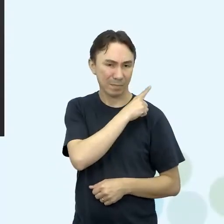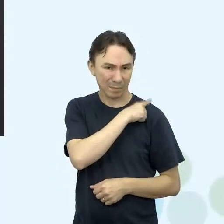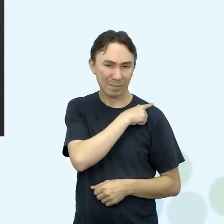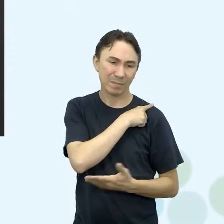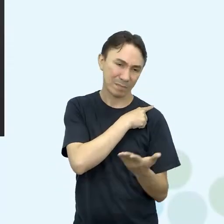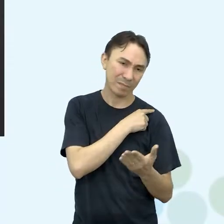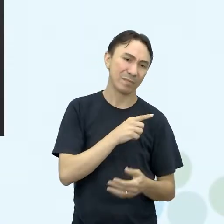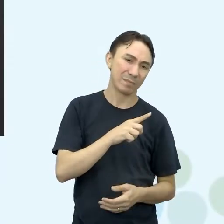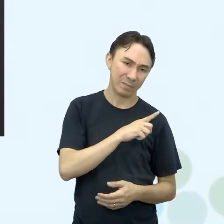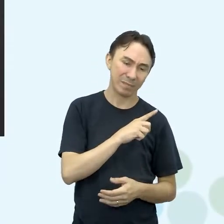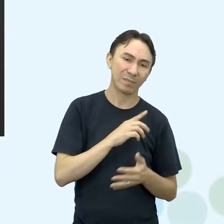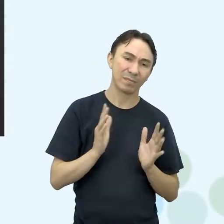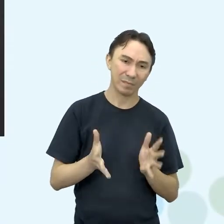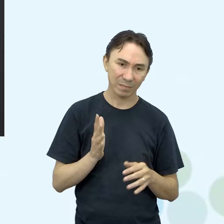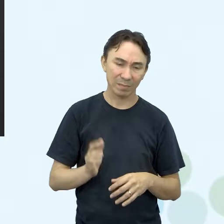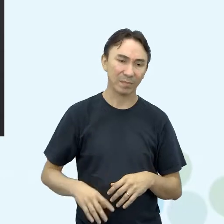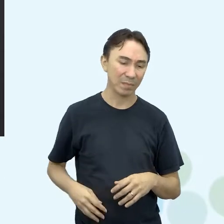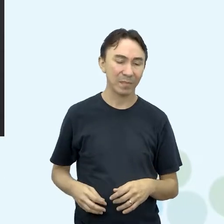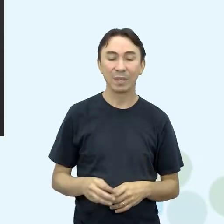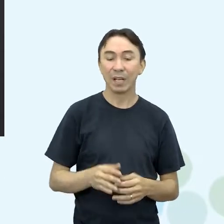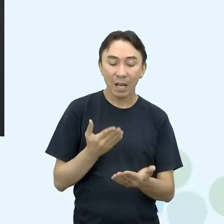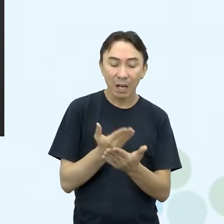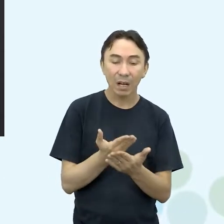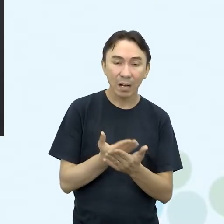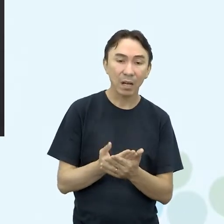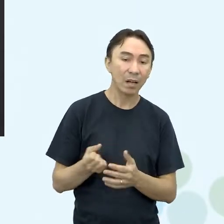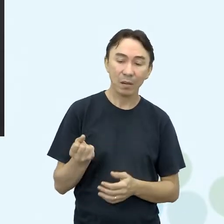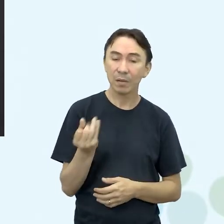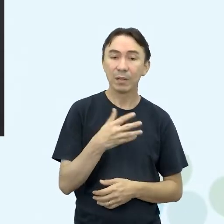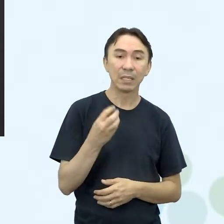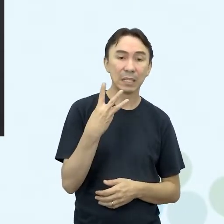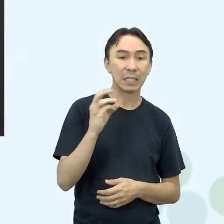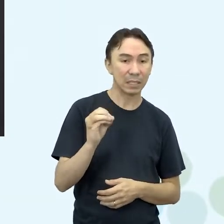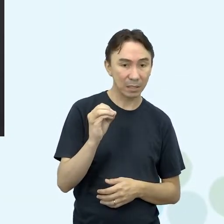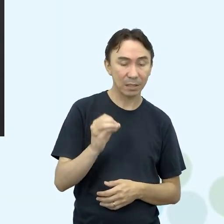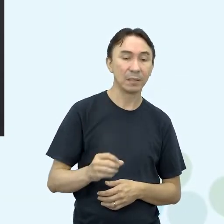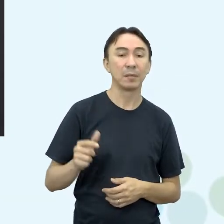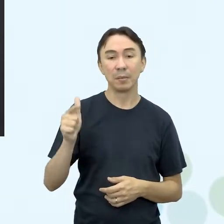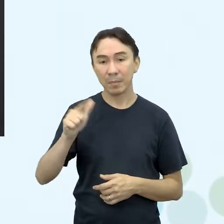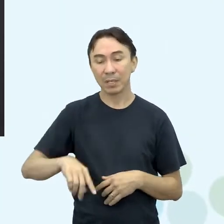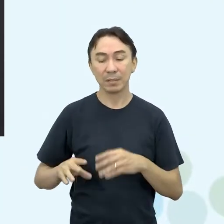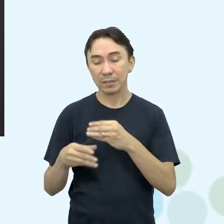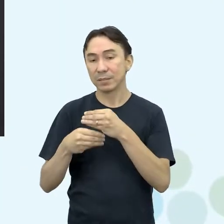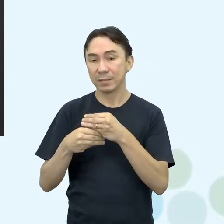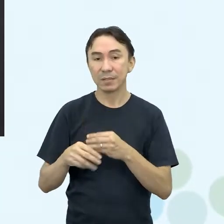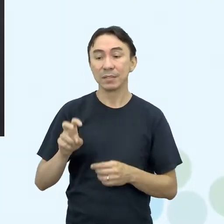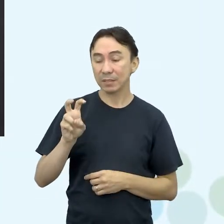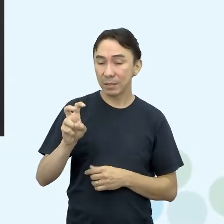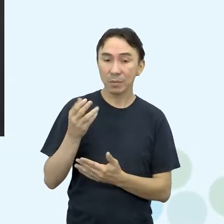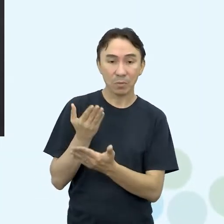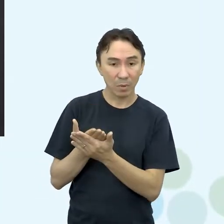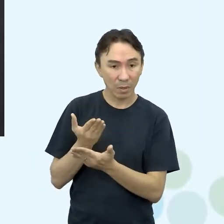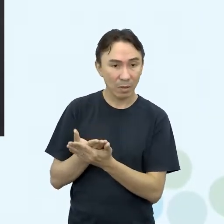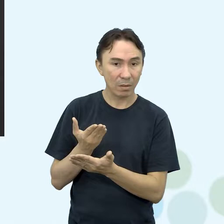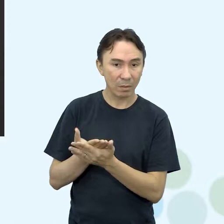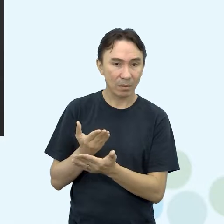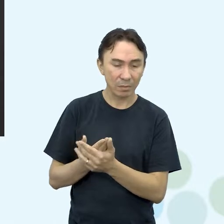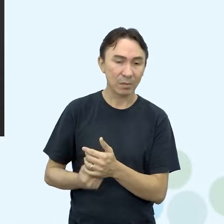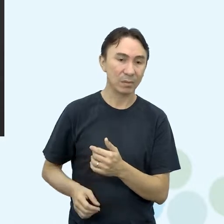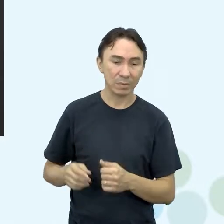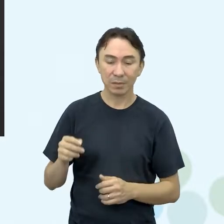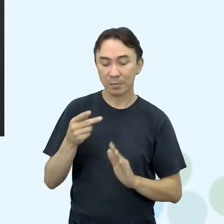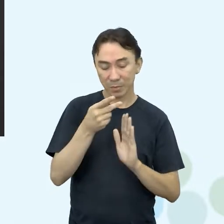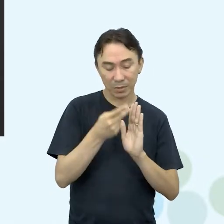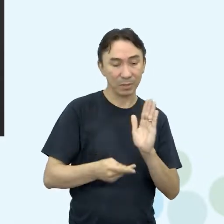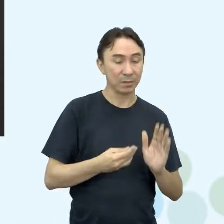acostumados, 30 aulas das nossas disciplinas convencionais, mais 5 aulas aí do Inova, né, projeto de vida, tecnologia